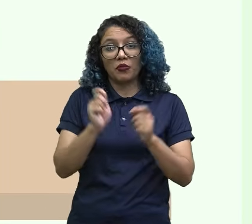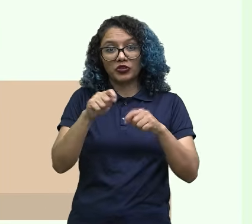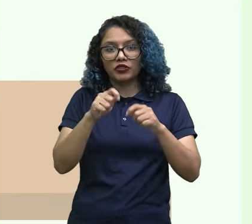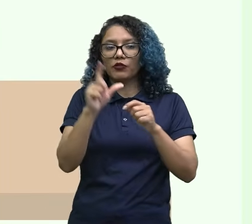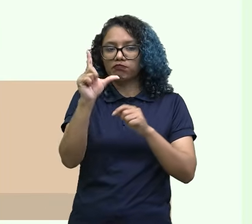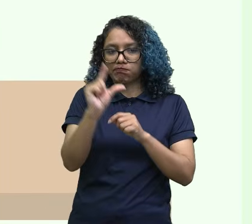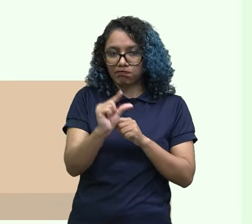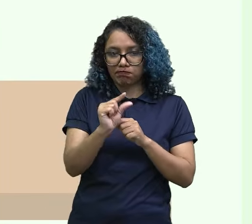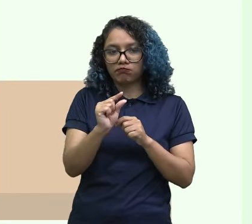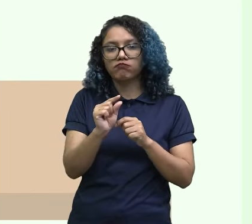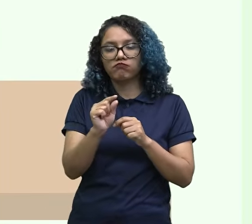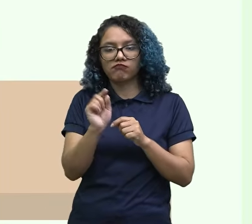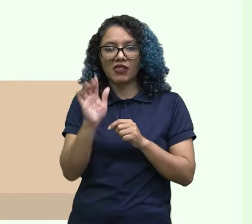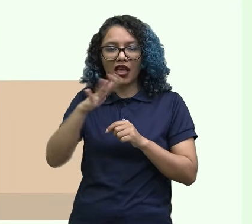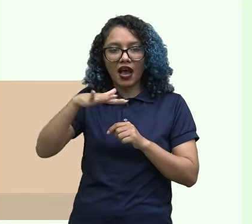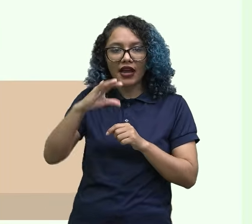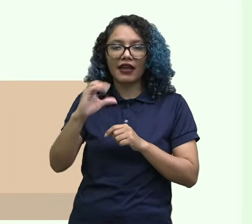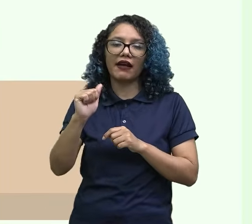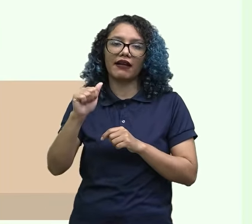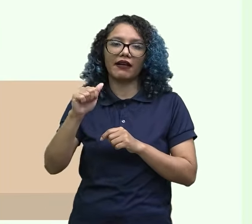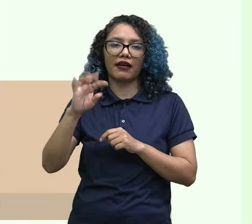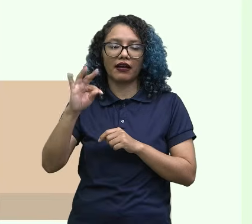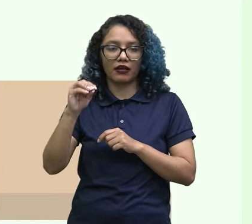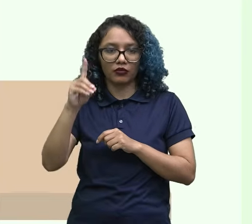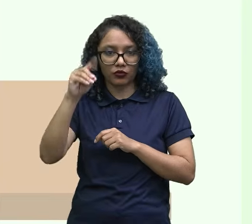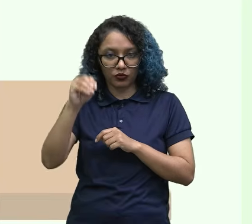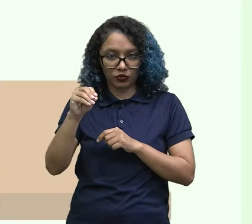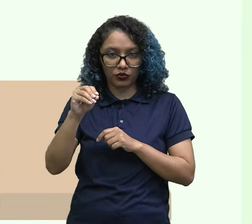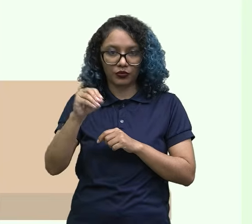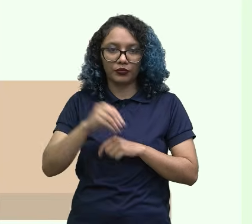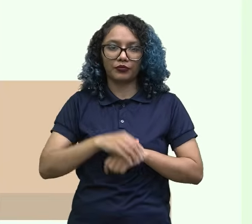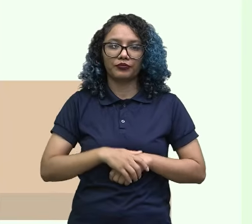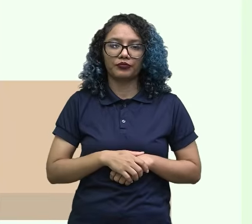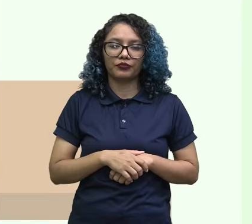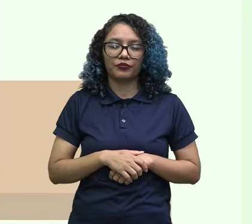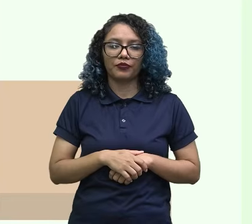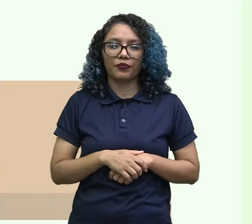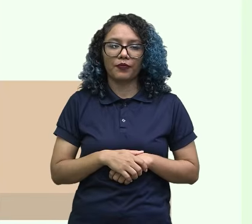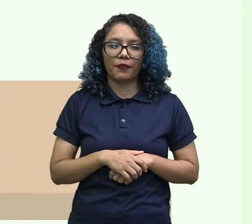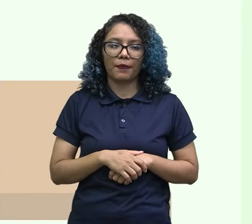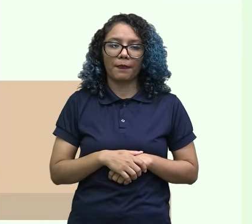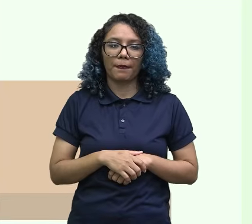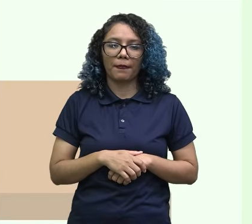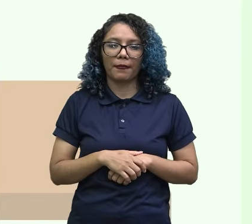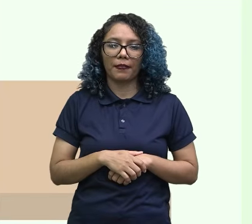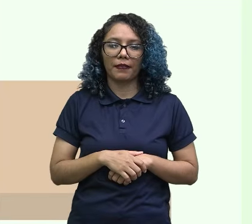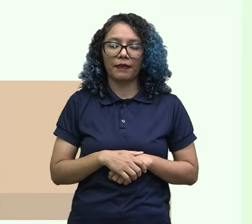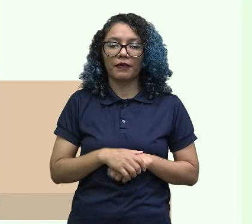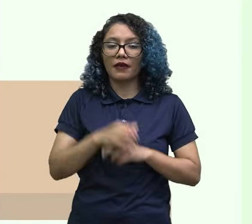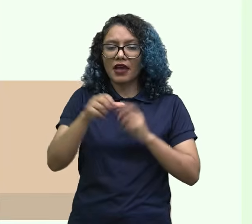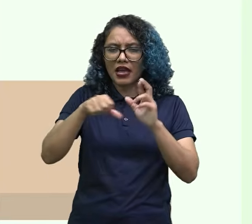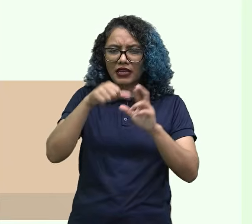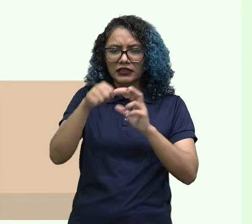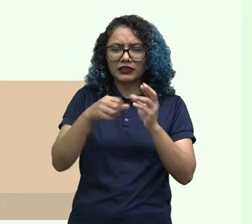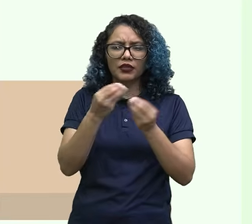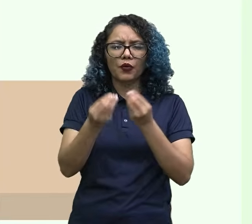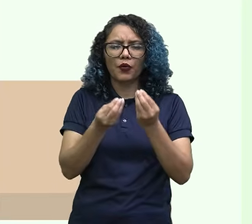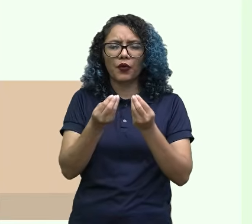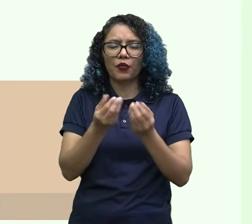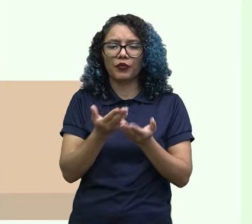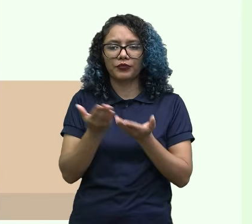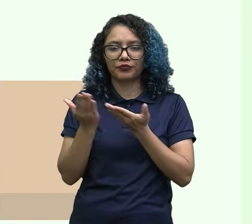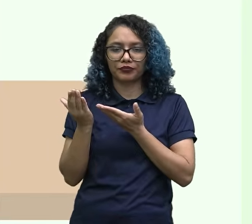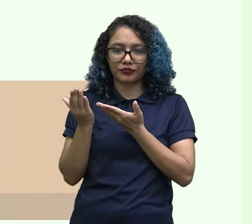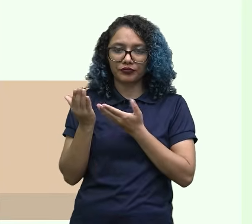de cátodo, e depositando o metal sobre o cobre nele. A semi-reação do cátodo é essa: